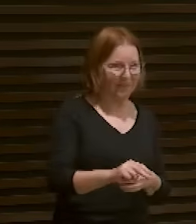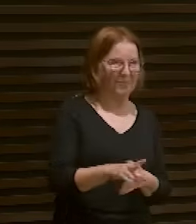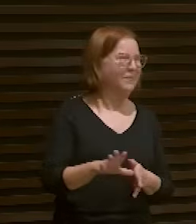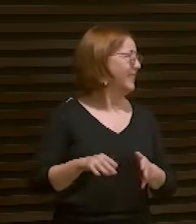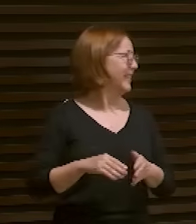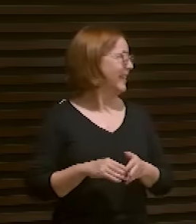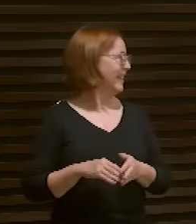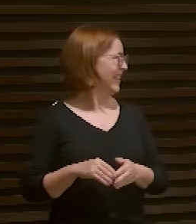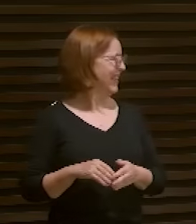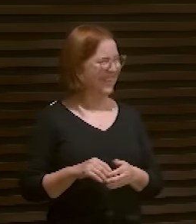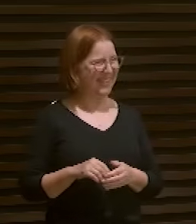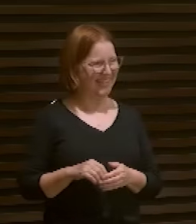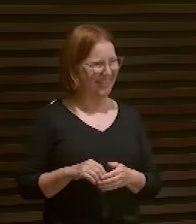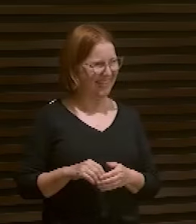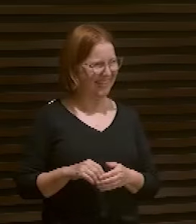Faz o grã.